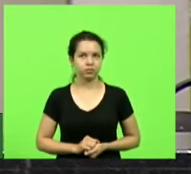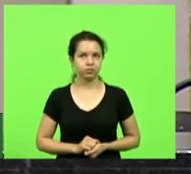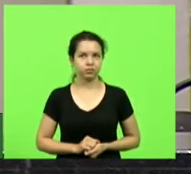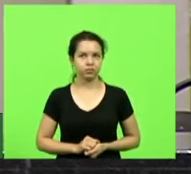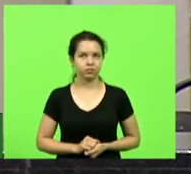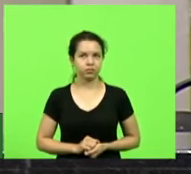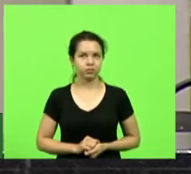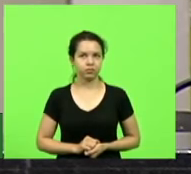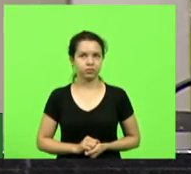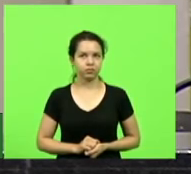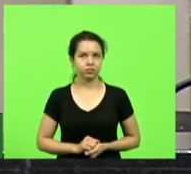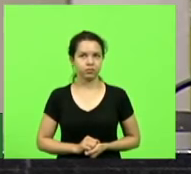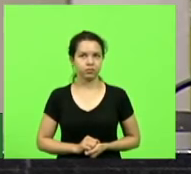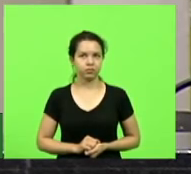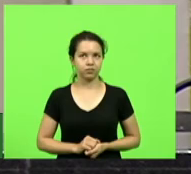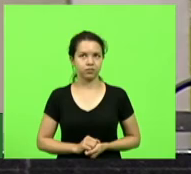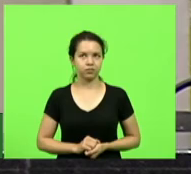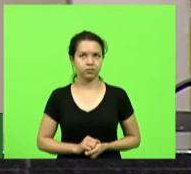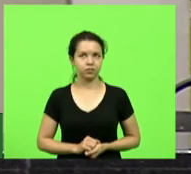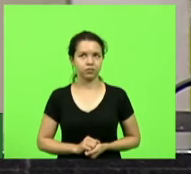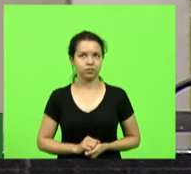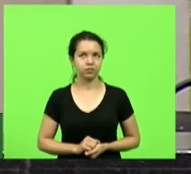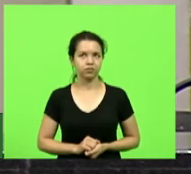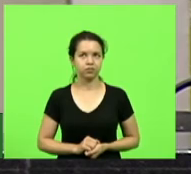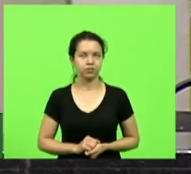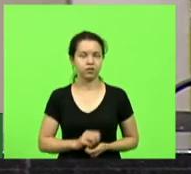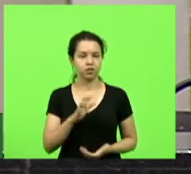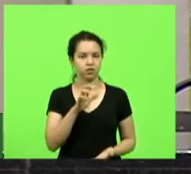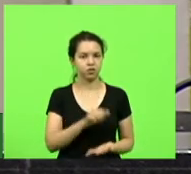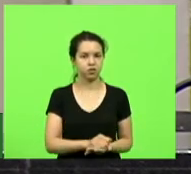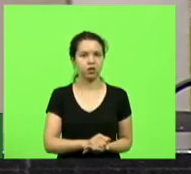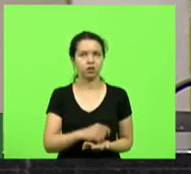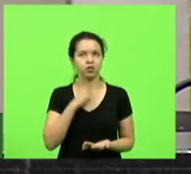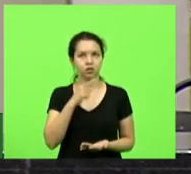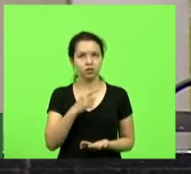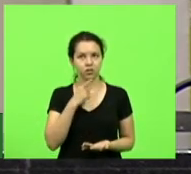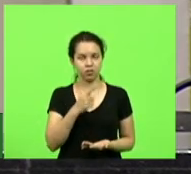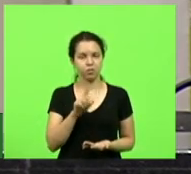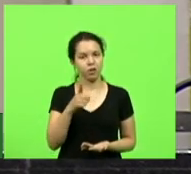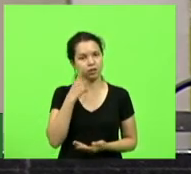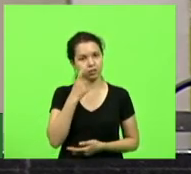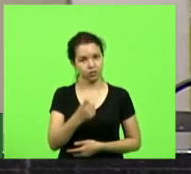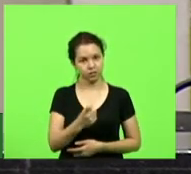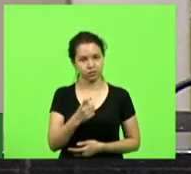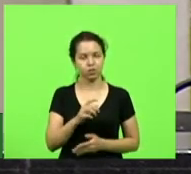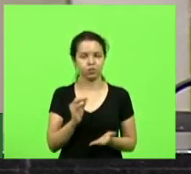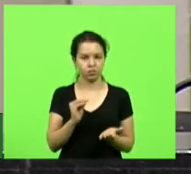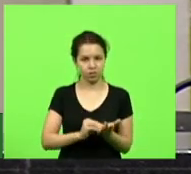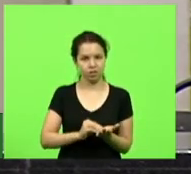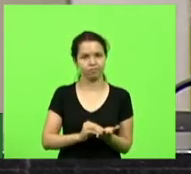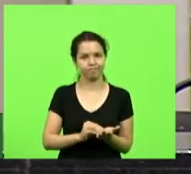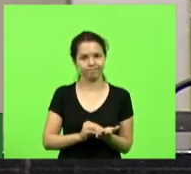projeto. Não tenho mais como registrar o seu voto, deputado, mas sim sua intenção.